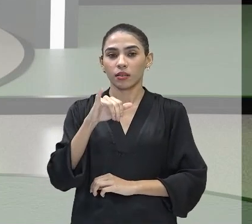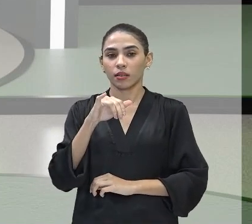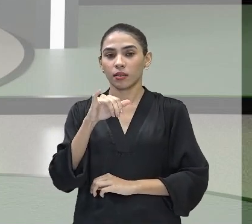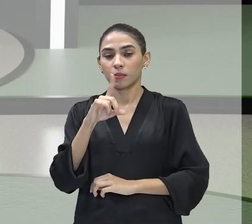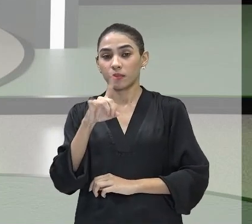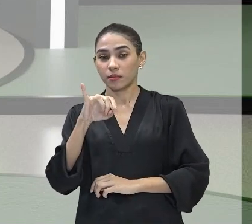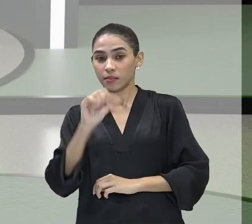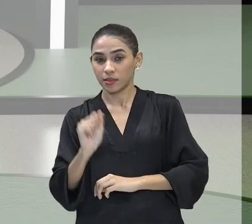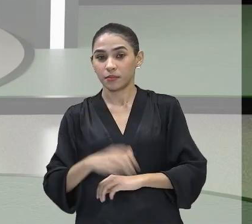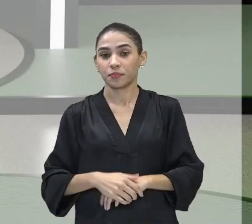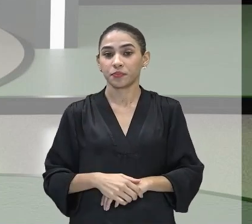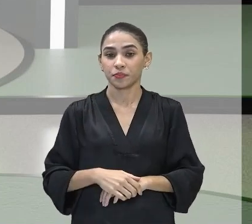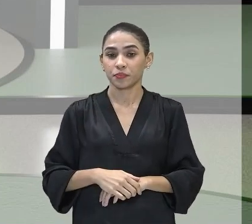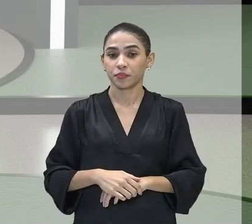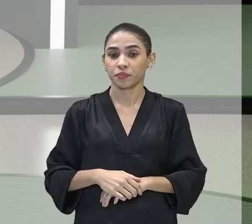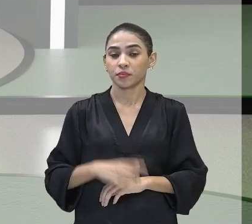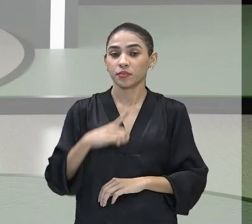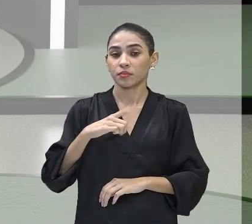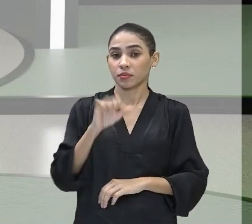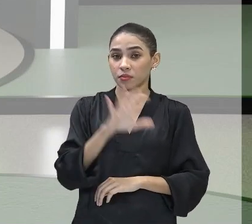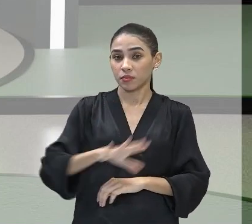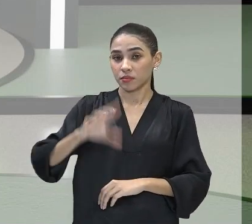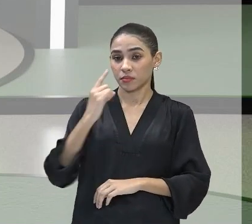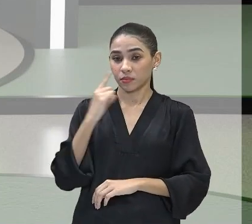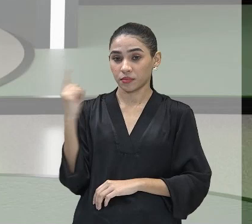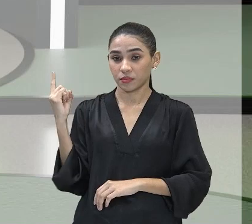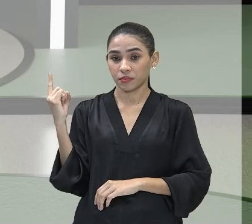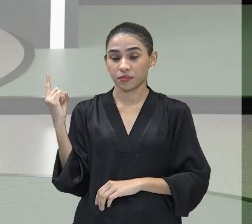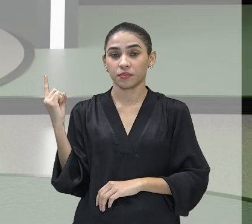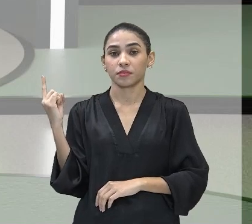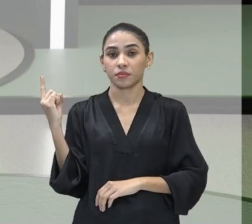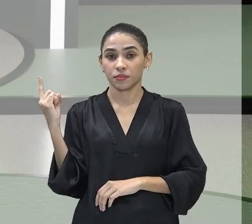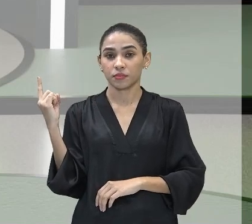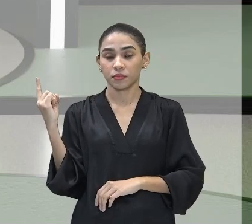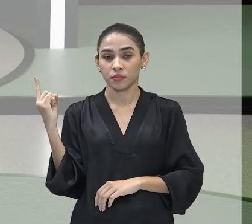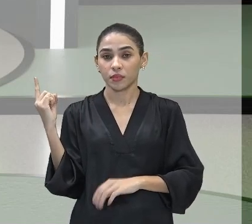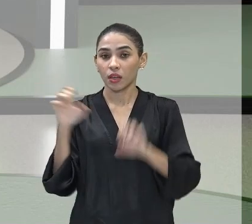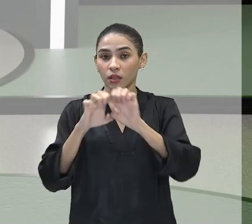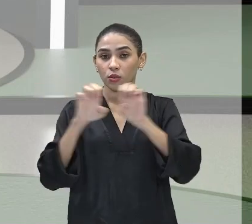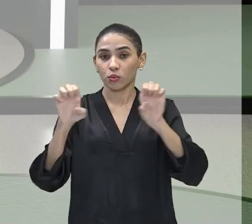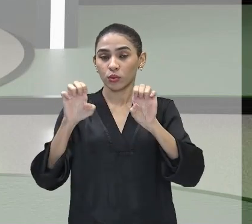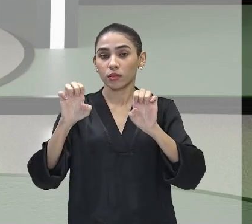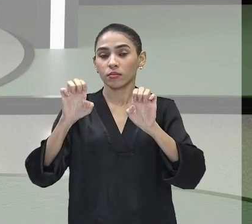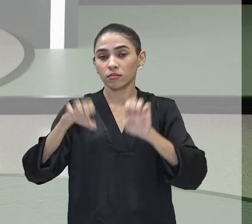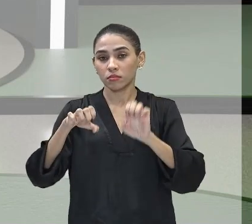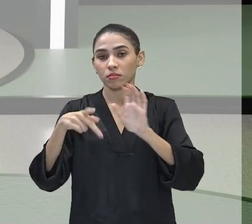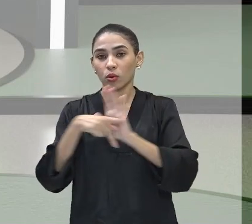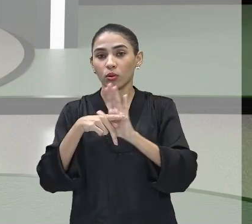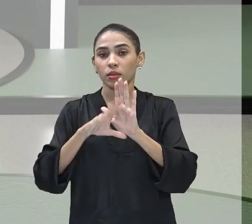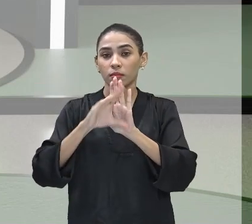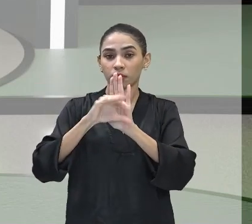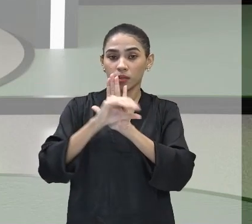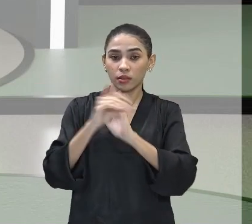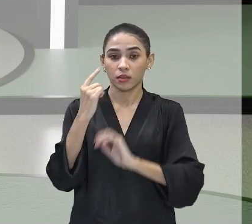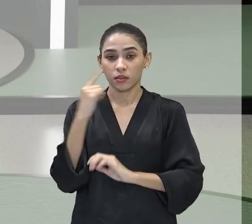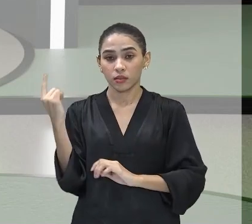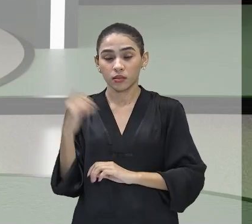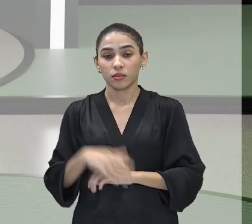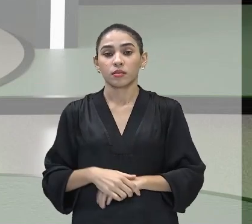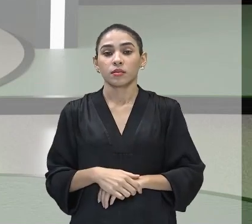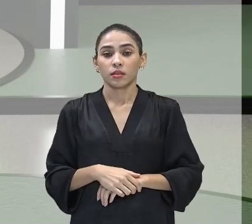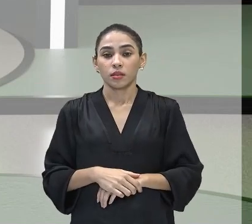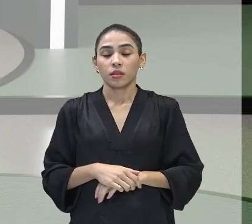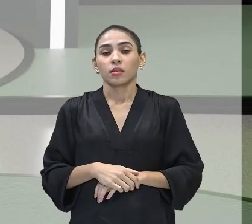aqui a gente observa a imagem que representa o formato dessa bactéria E aí ela pode infectar